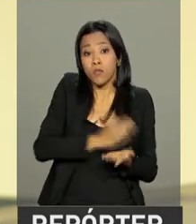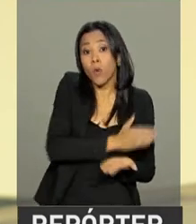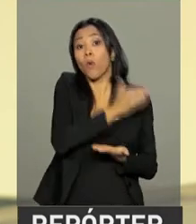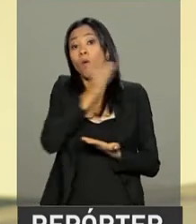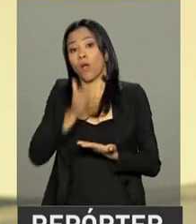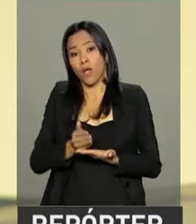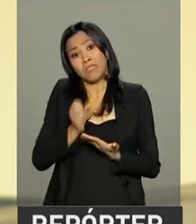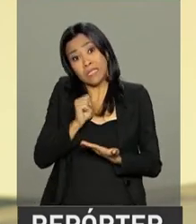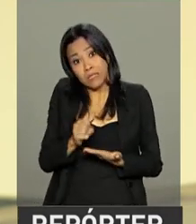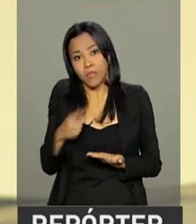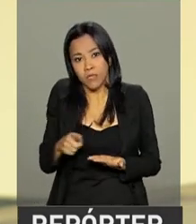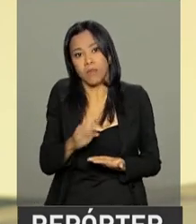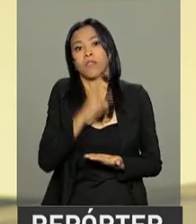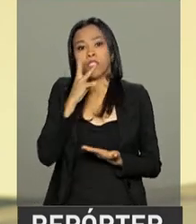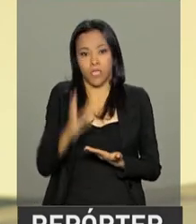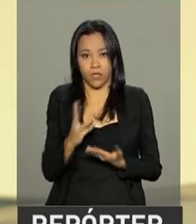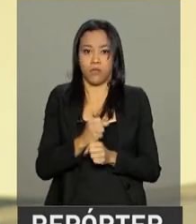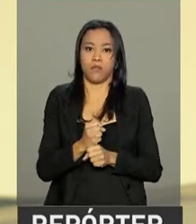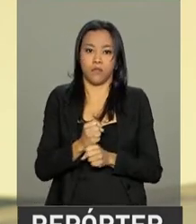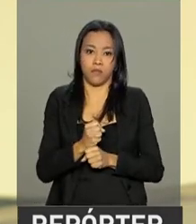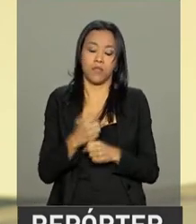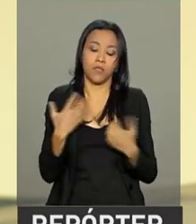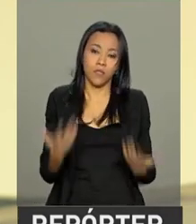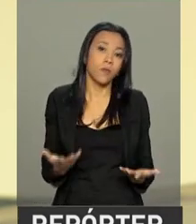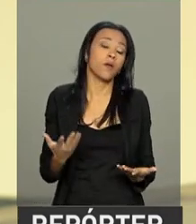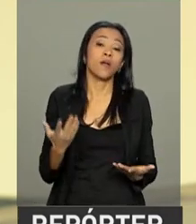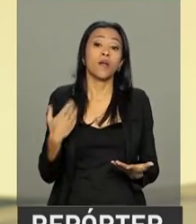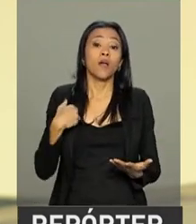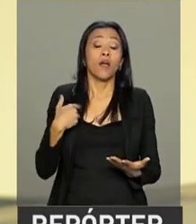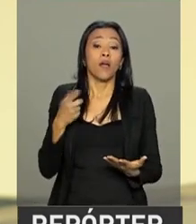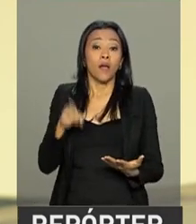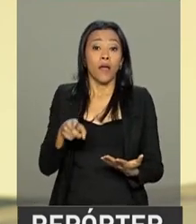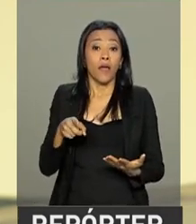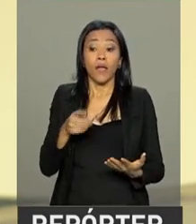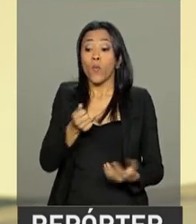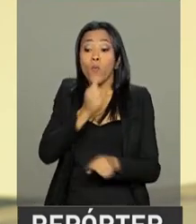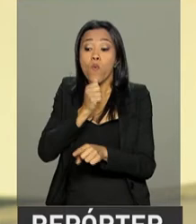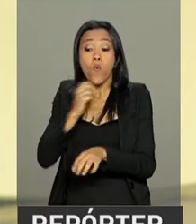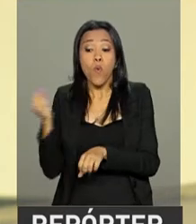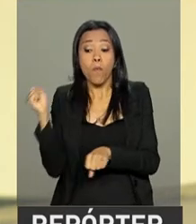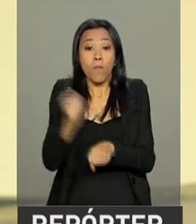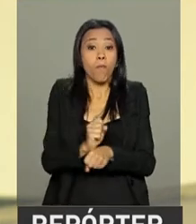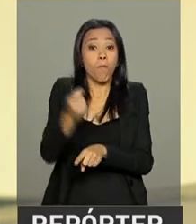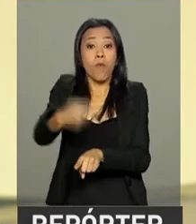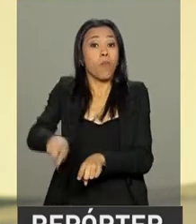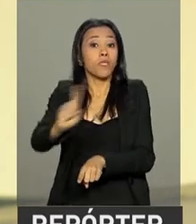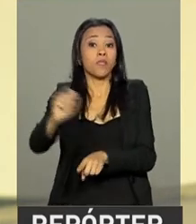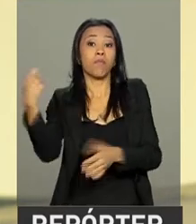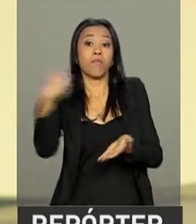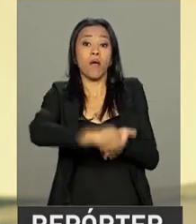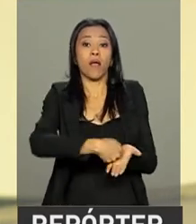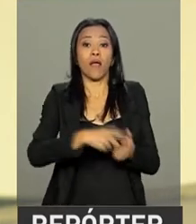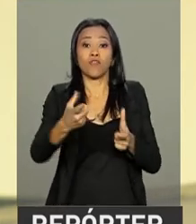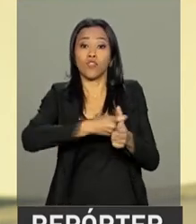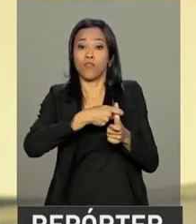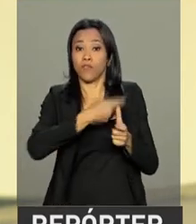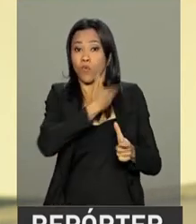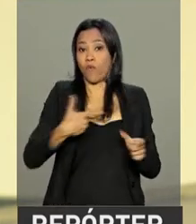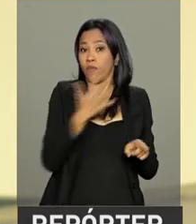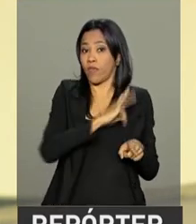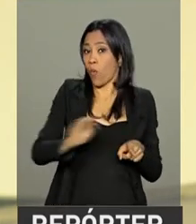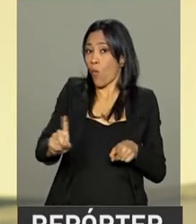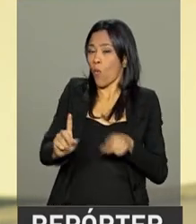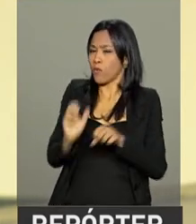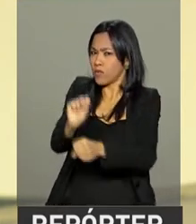necessário como contrapartida a suspensão do pagamento da dívida com a união o governo do rio se compromete por exemplo